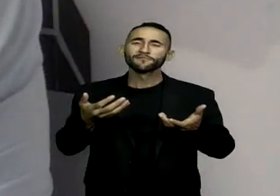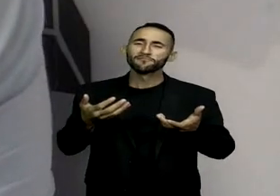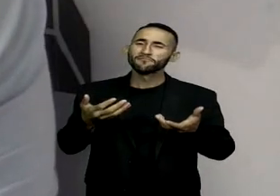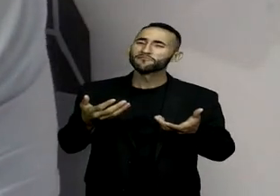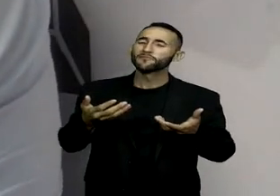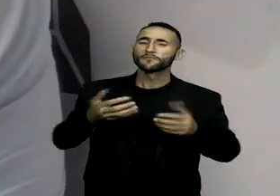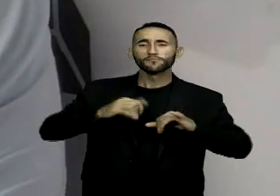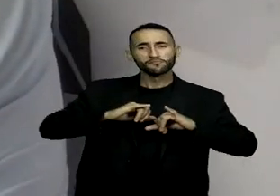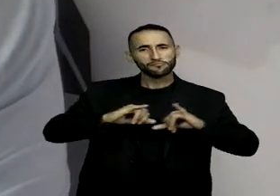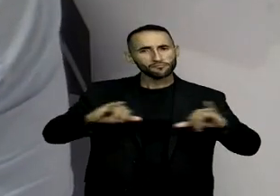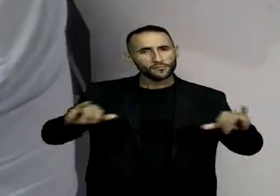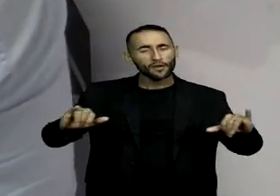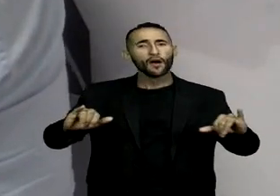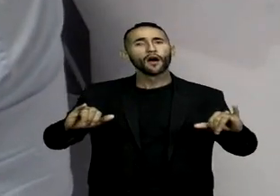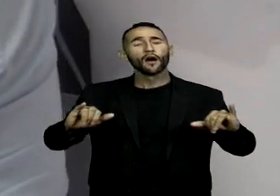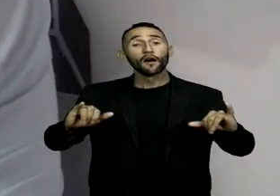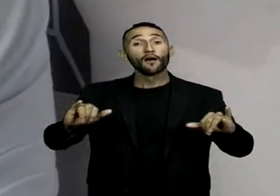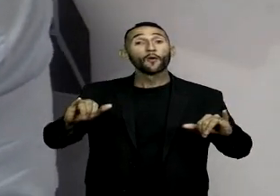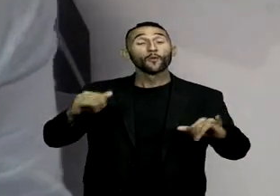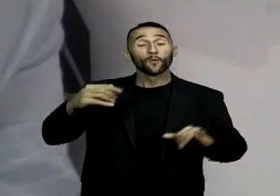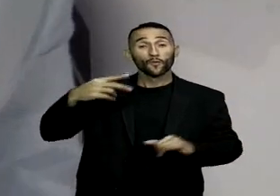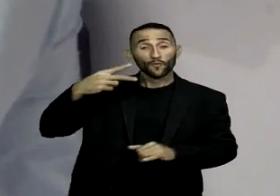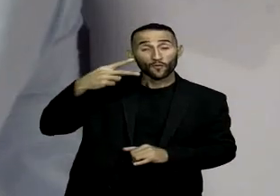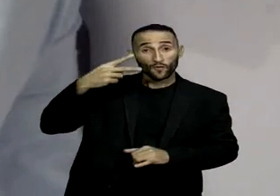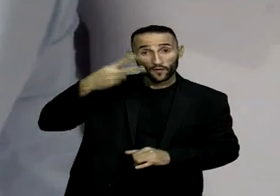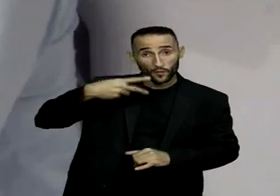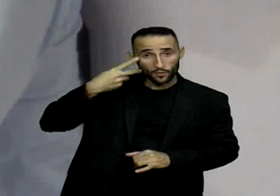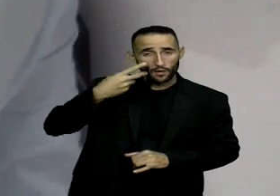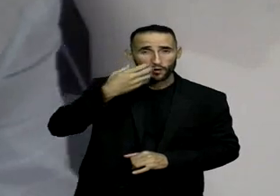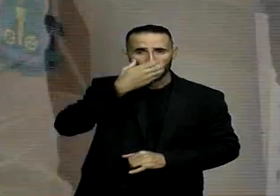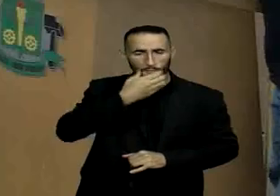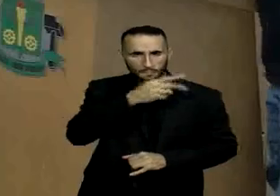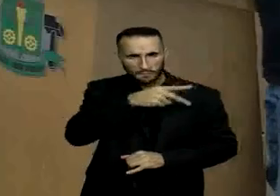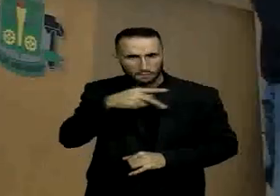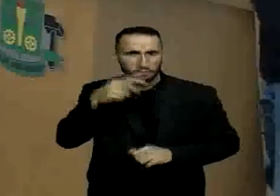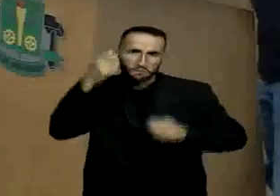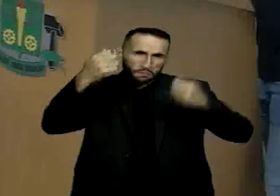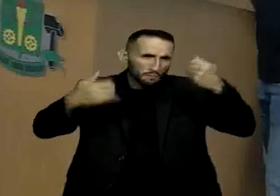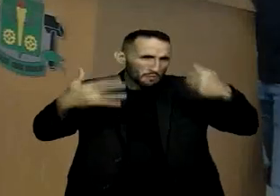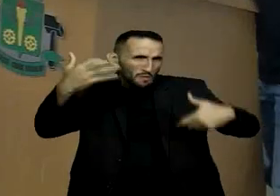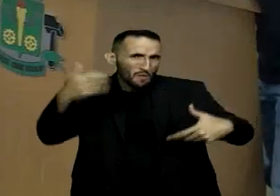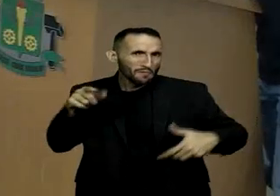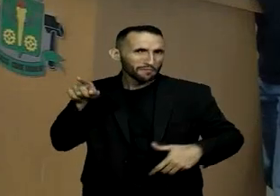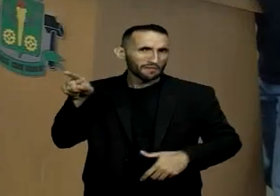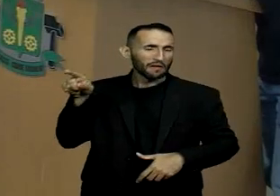muito importante, eu concordo com tudo, Erivelto é um grande parceiro. Obrigado.